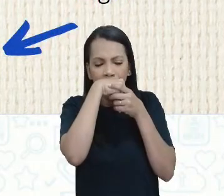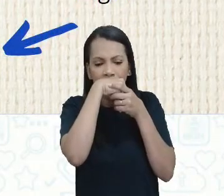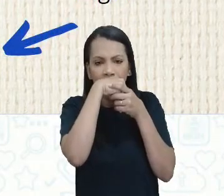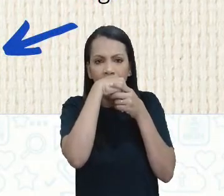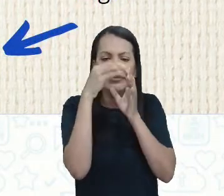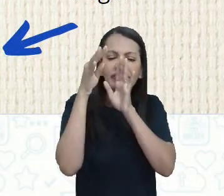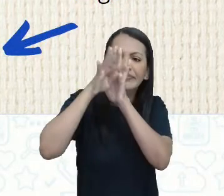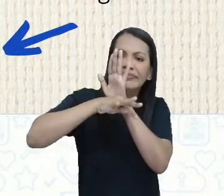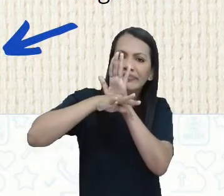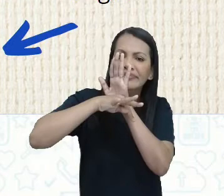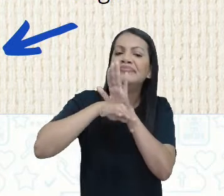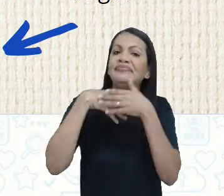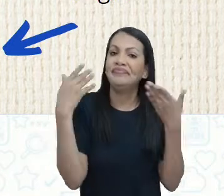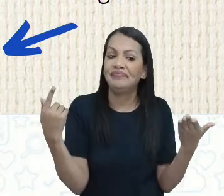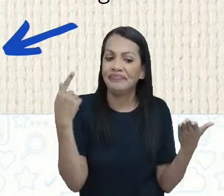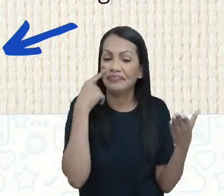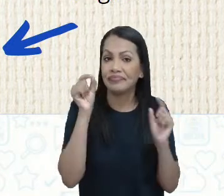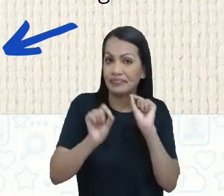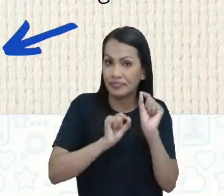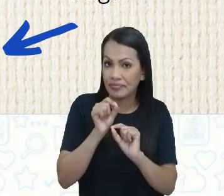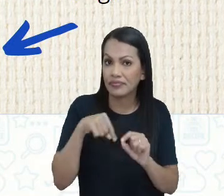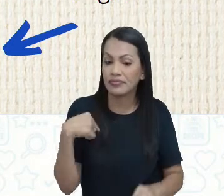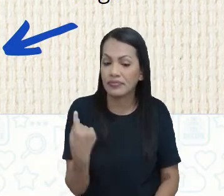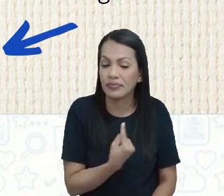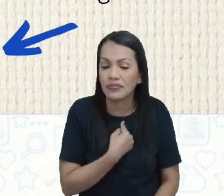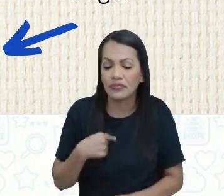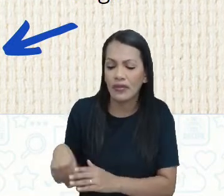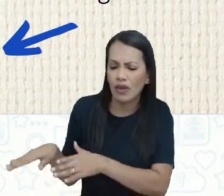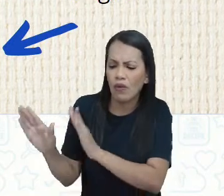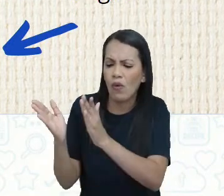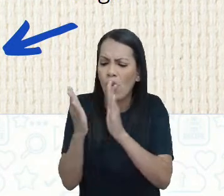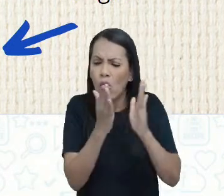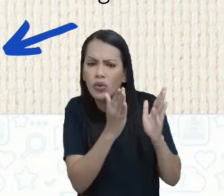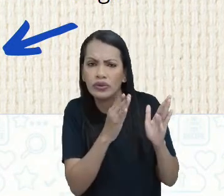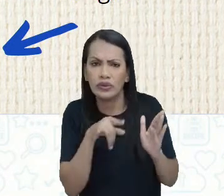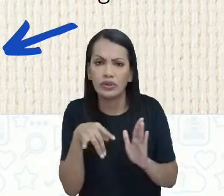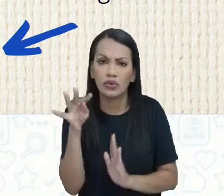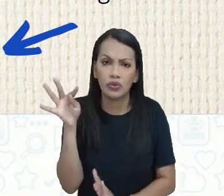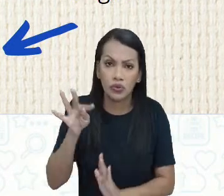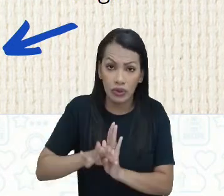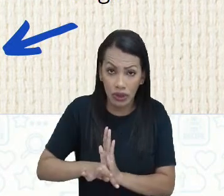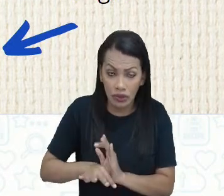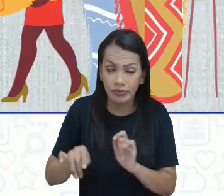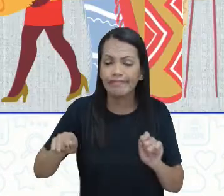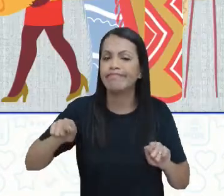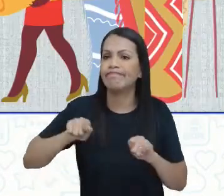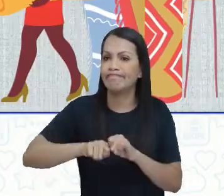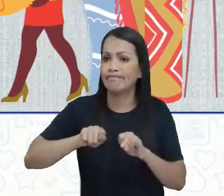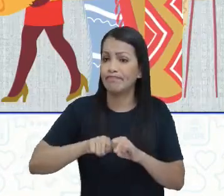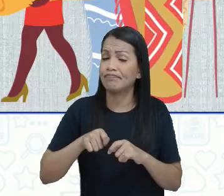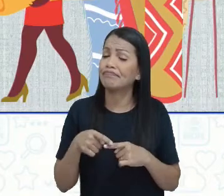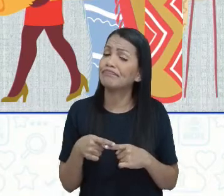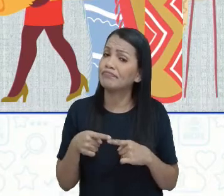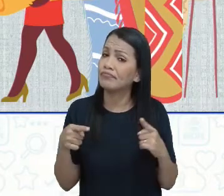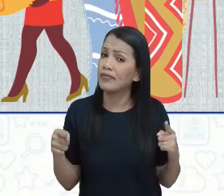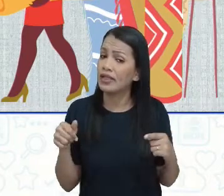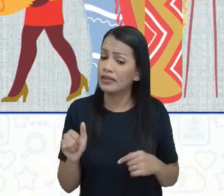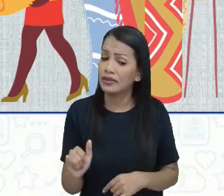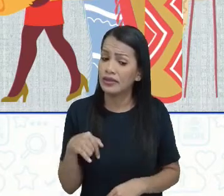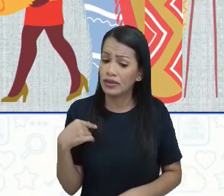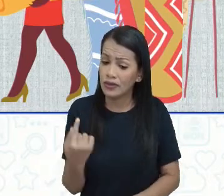texto encontra um desfecho. Essa é a ordem natural que o nosso texto fez. Mas, e se a